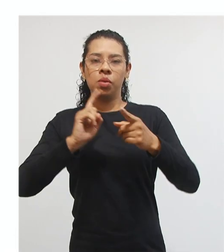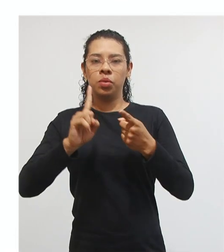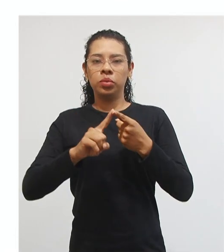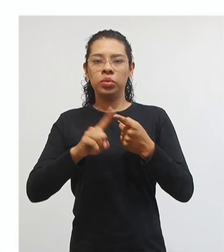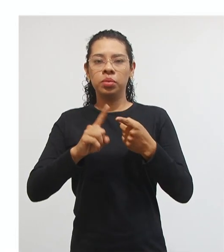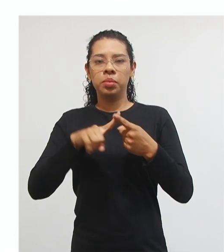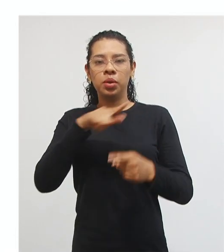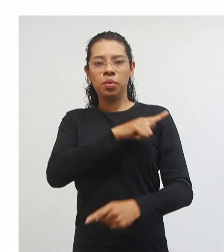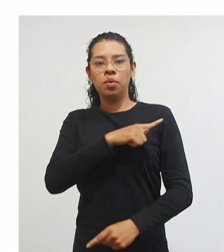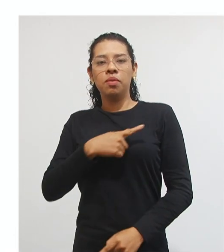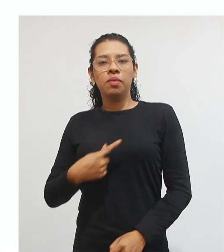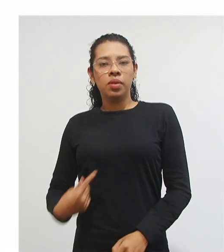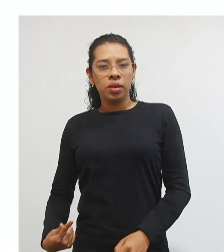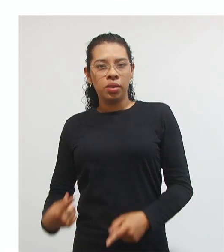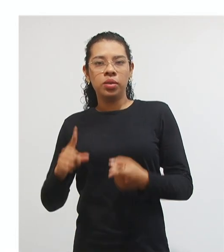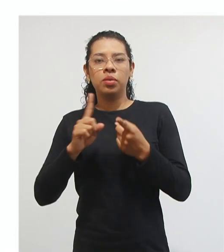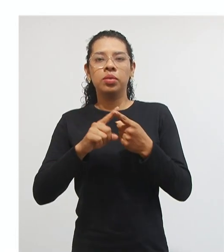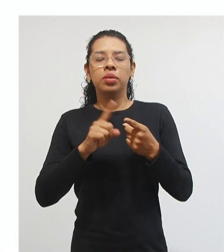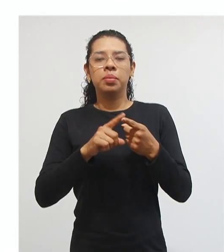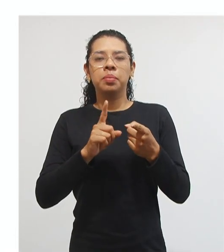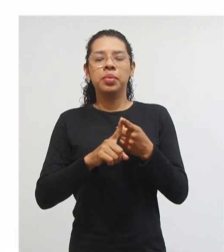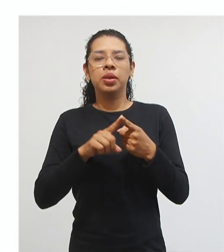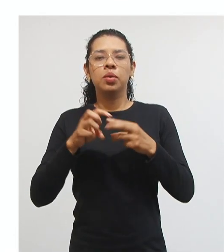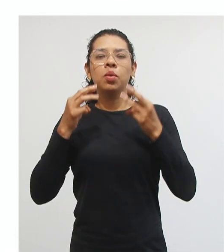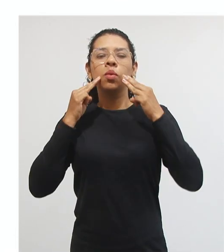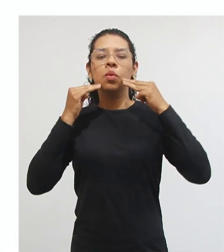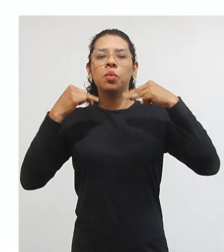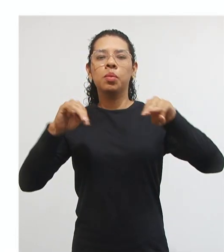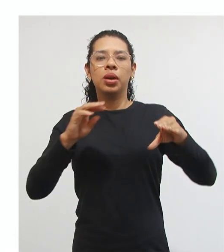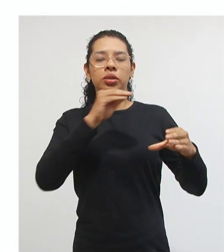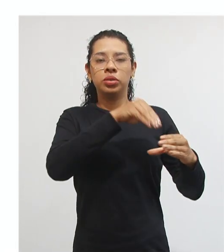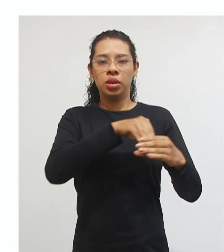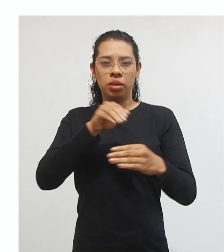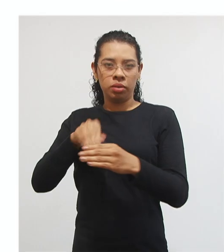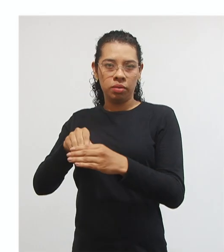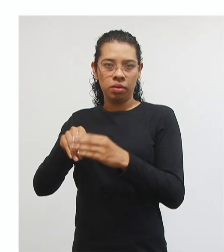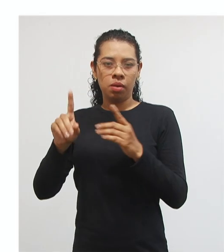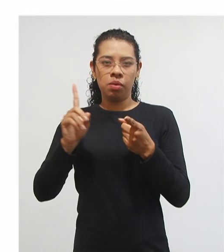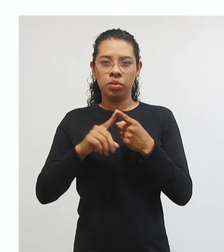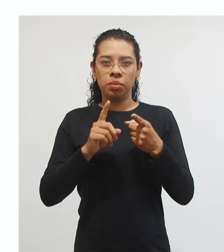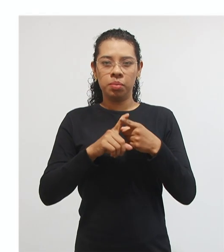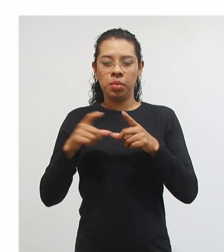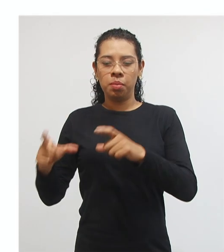partidário, o eleitoral e o marketing de lugares.